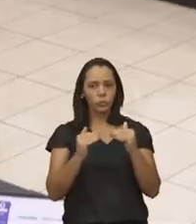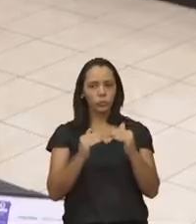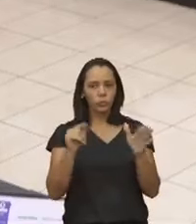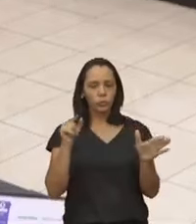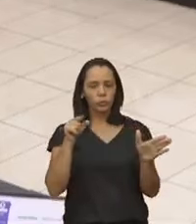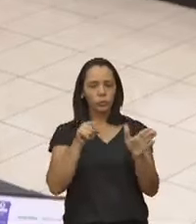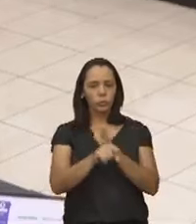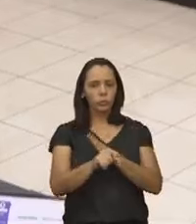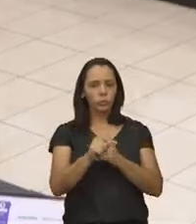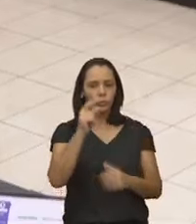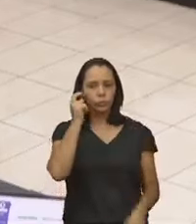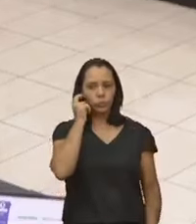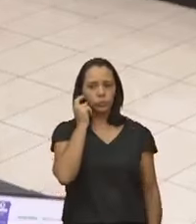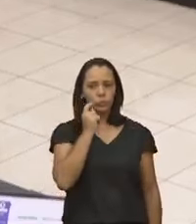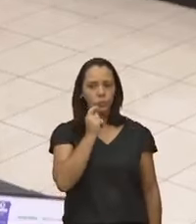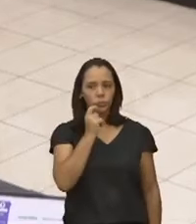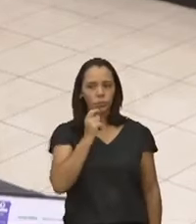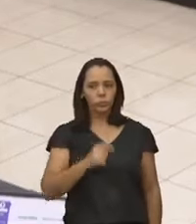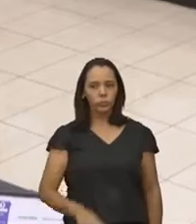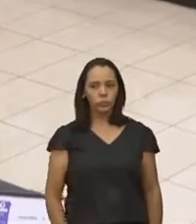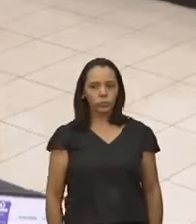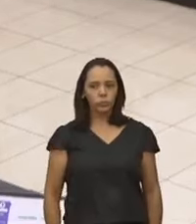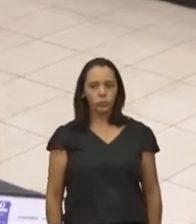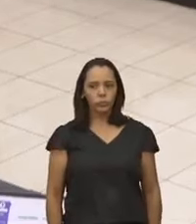Como vota o vereador Gabriel Belém?